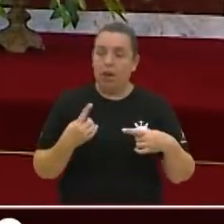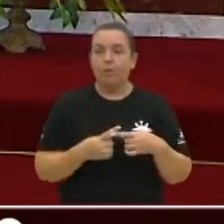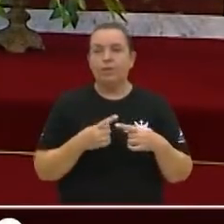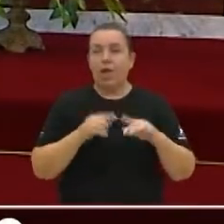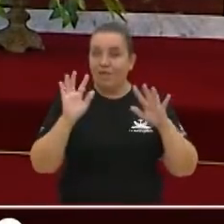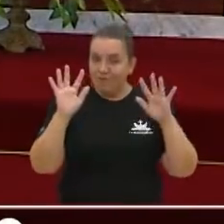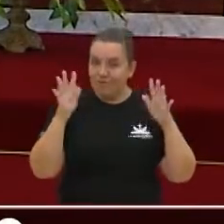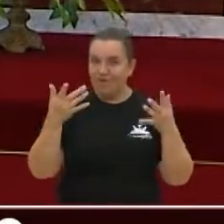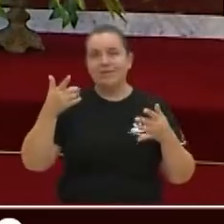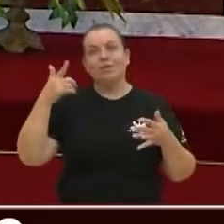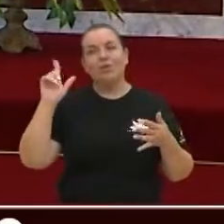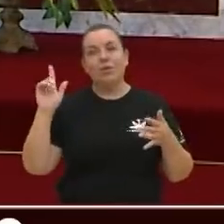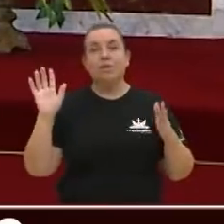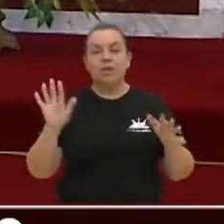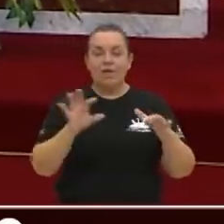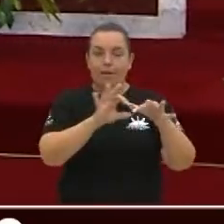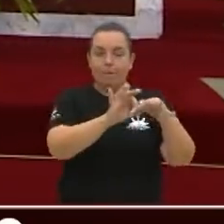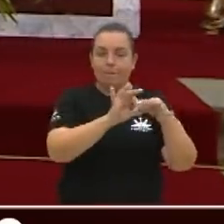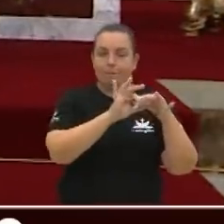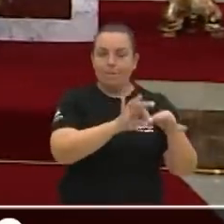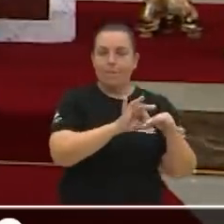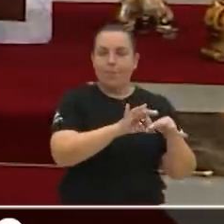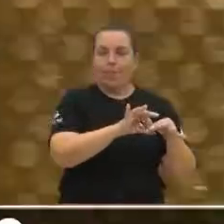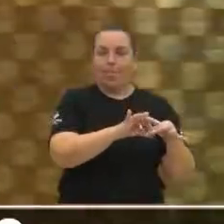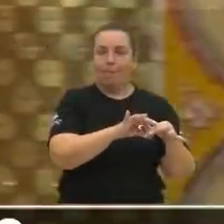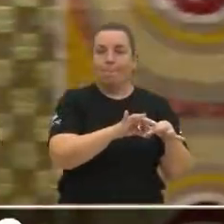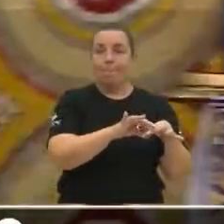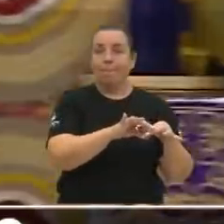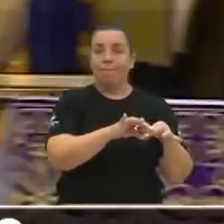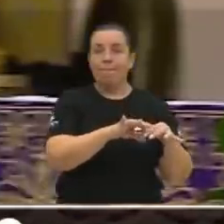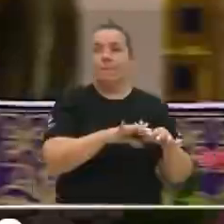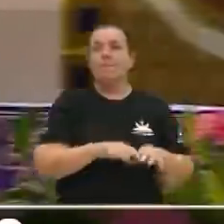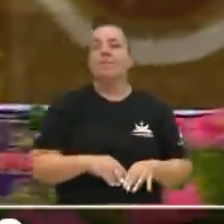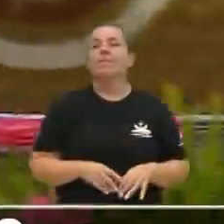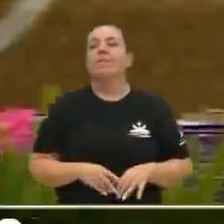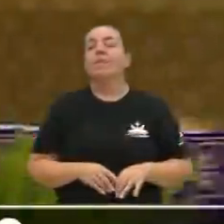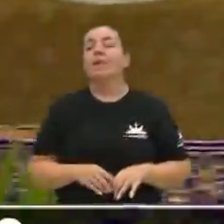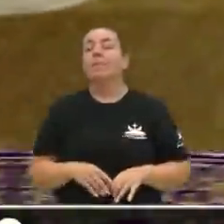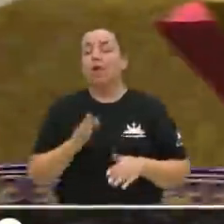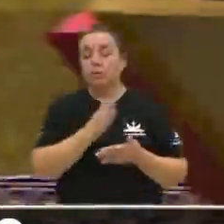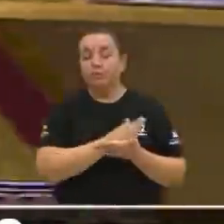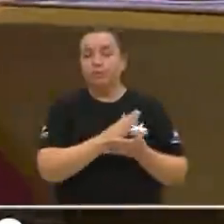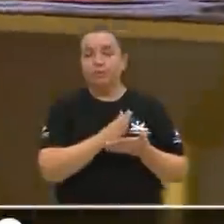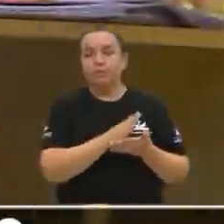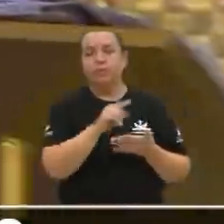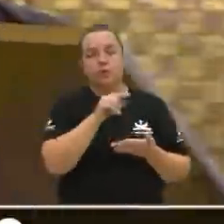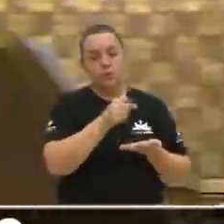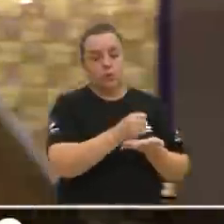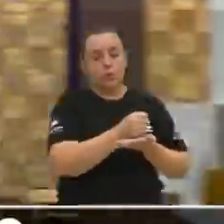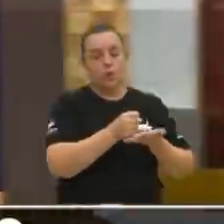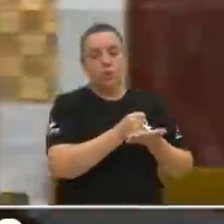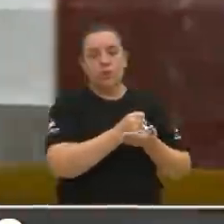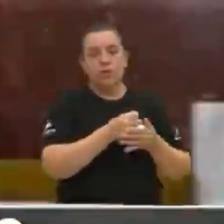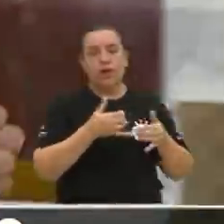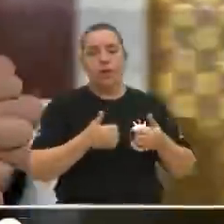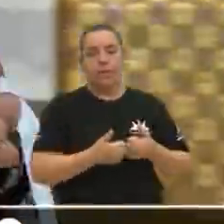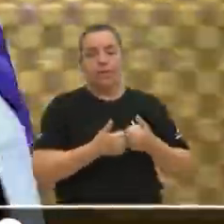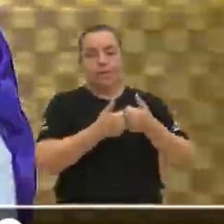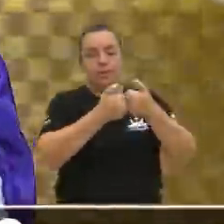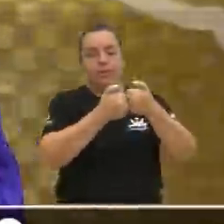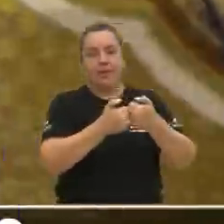porque a festa de onde estava vinculada é o princípio básico da África